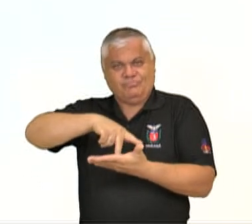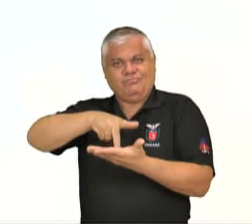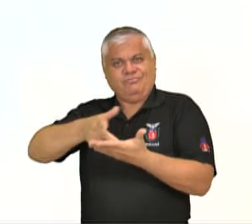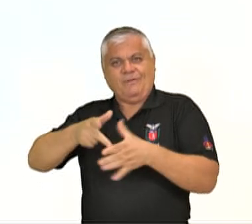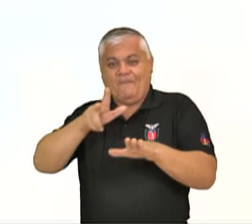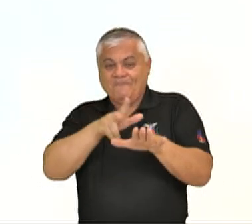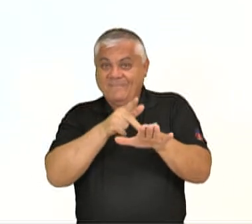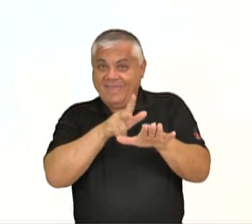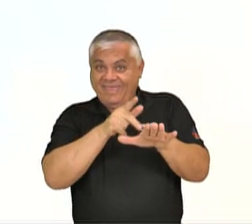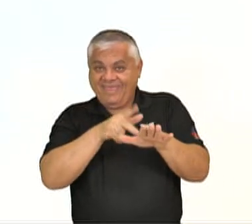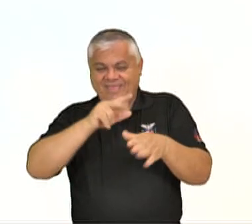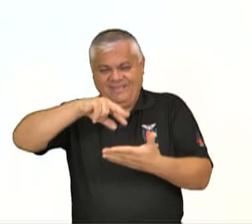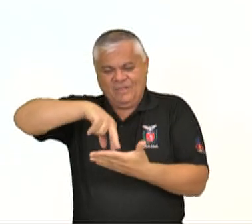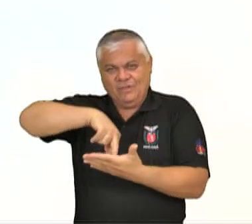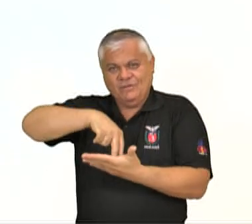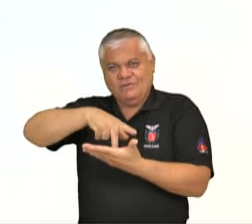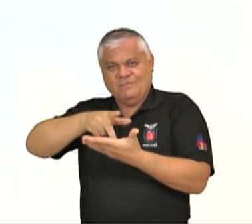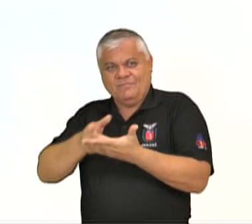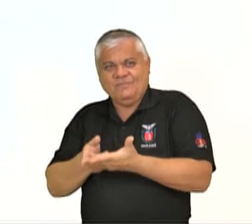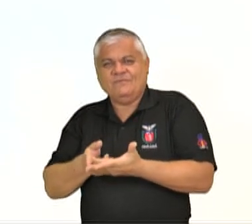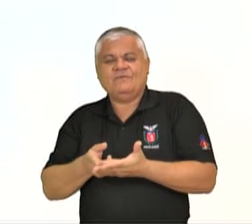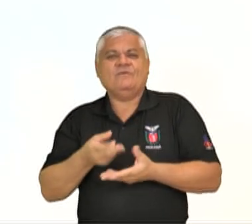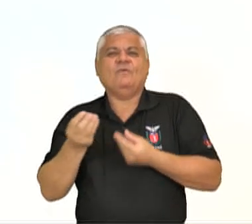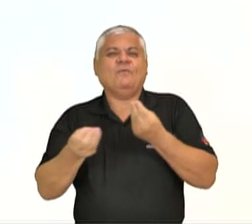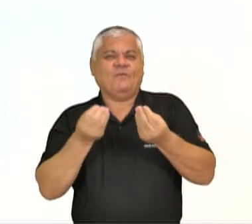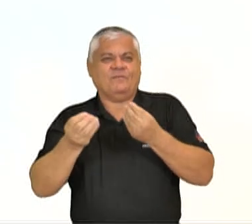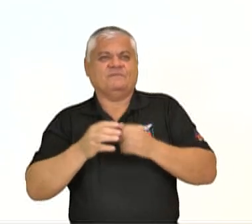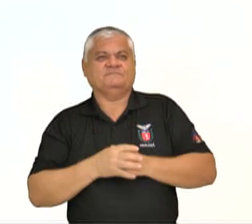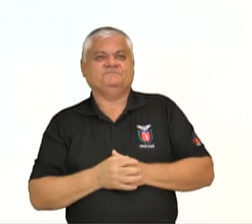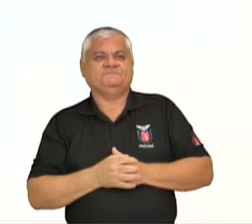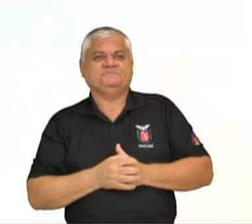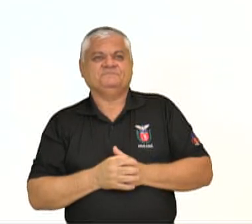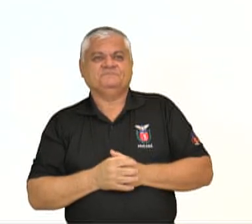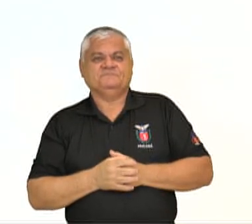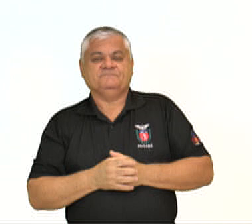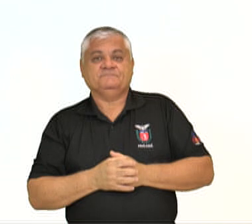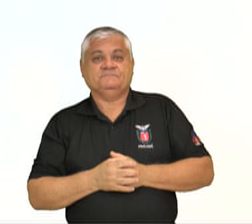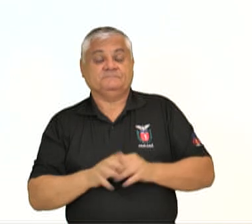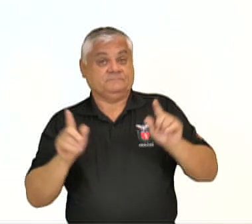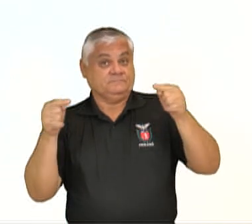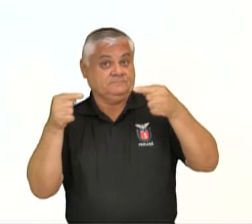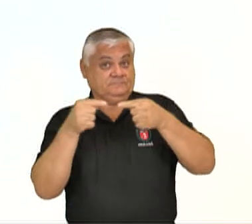no recuo. Vamos ler a descrição?